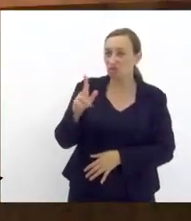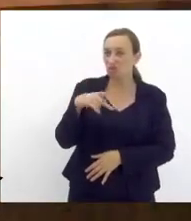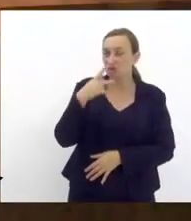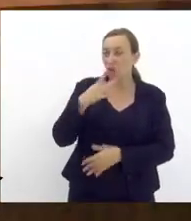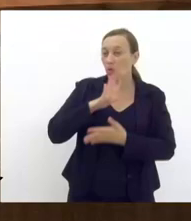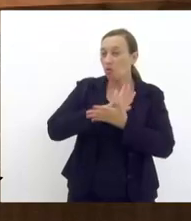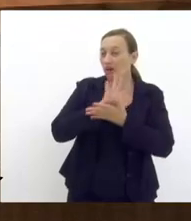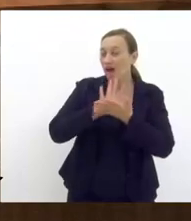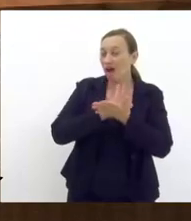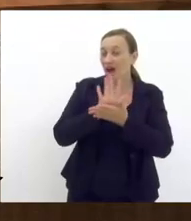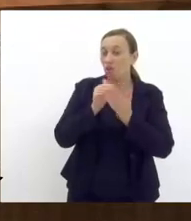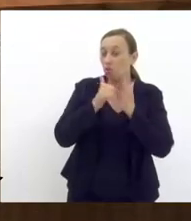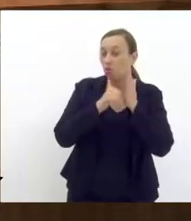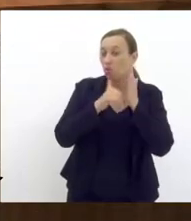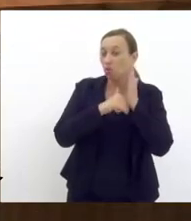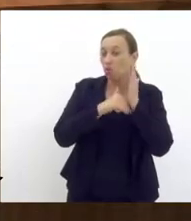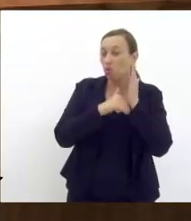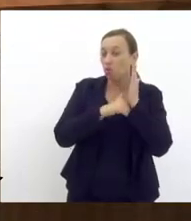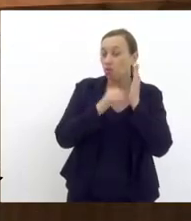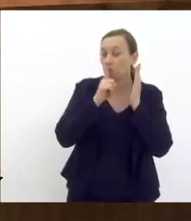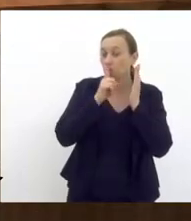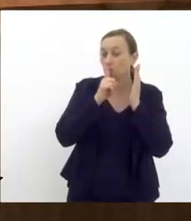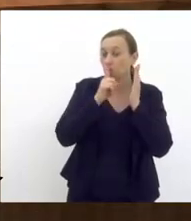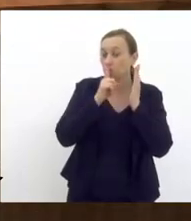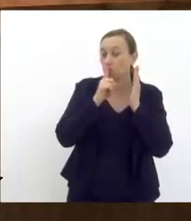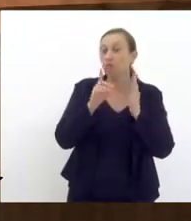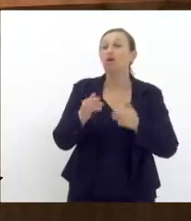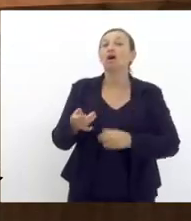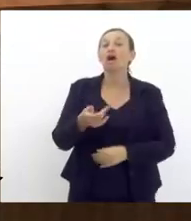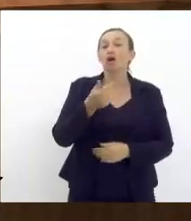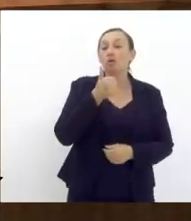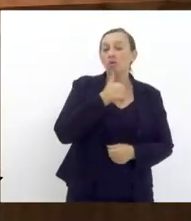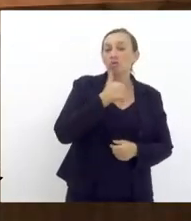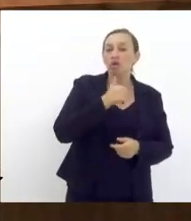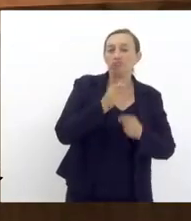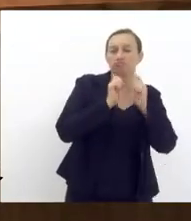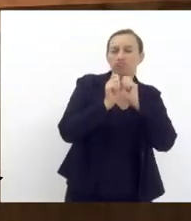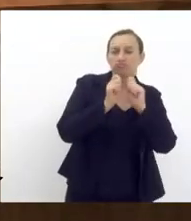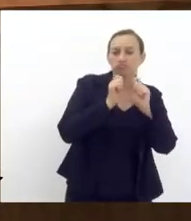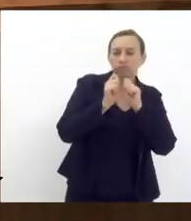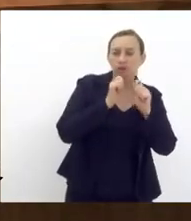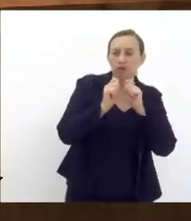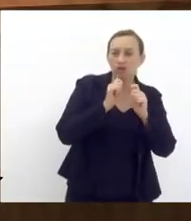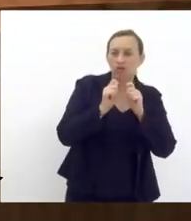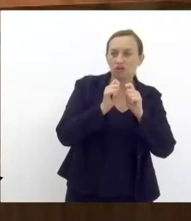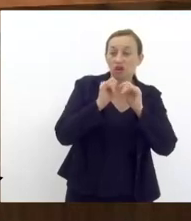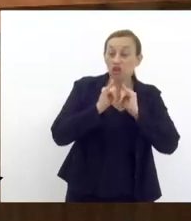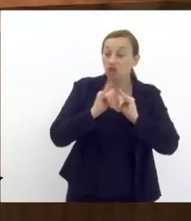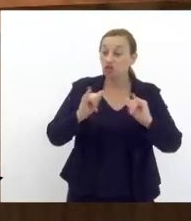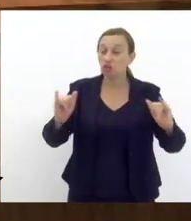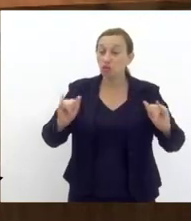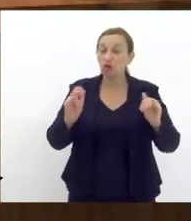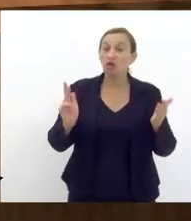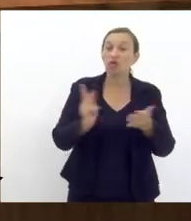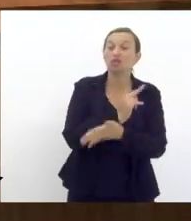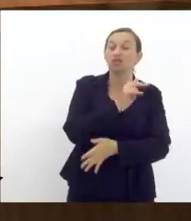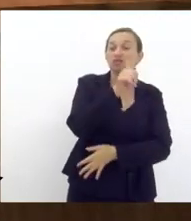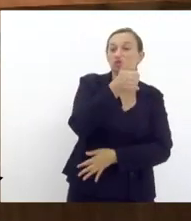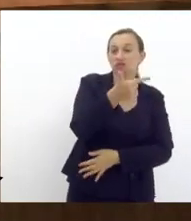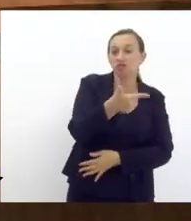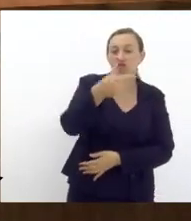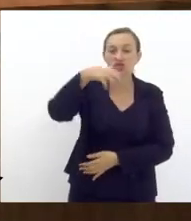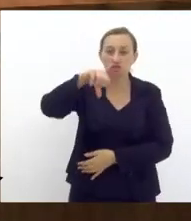desse segmento fica sabendo uma jornalista Tânia Malheiros divulgou no seu blog que isso aconteceu no dia 29 de Março